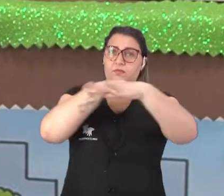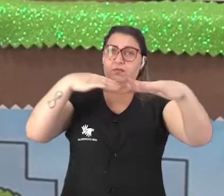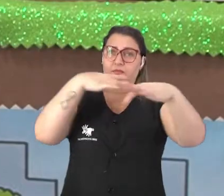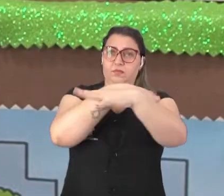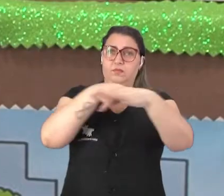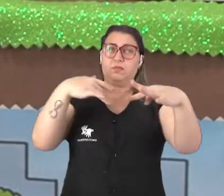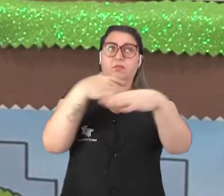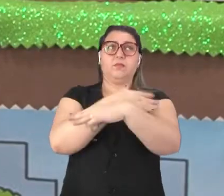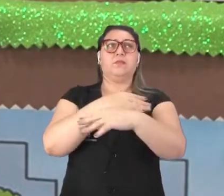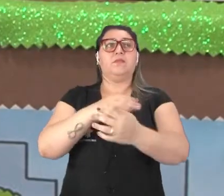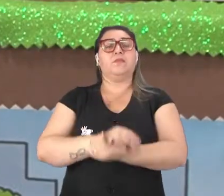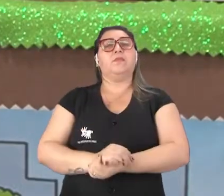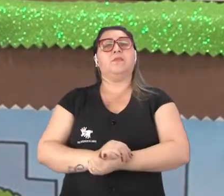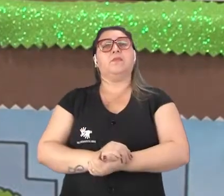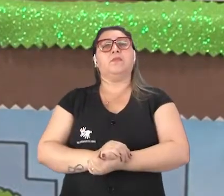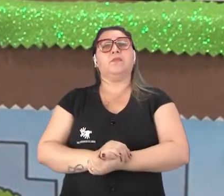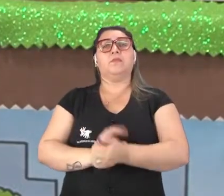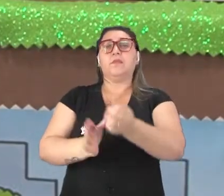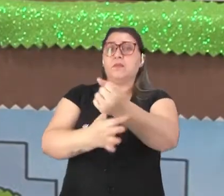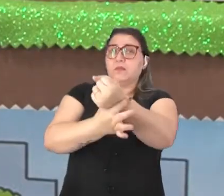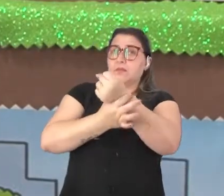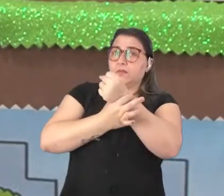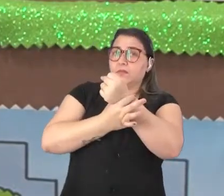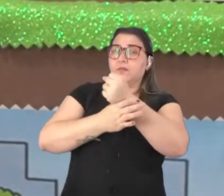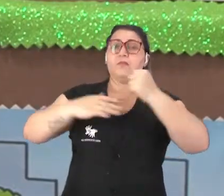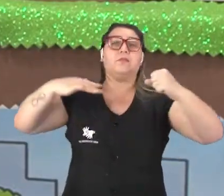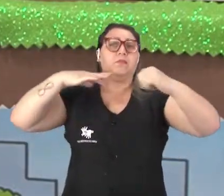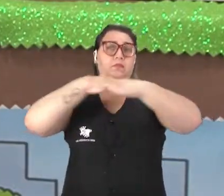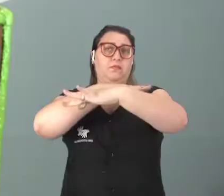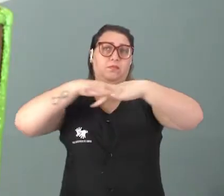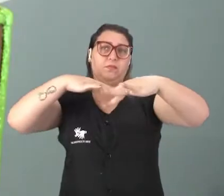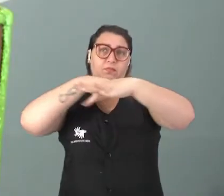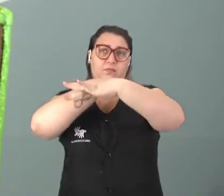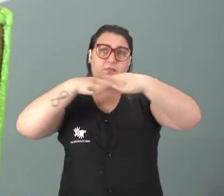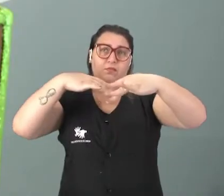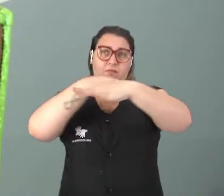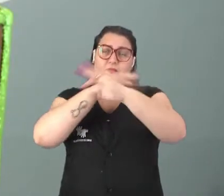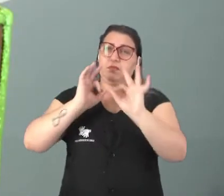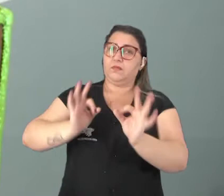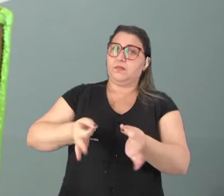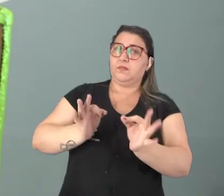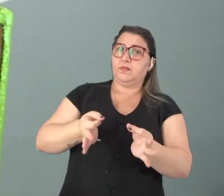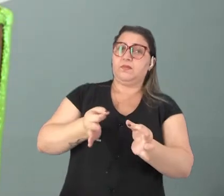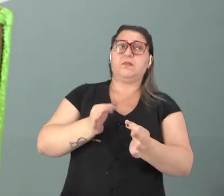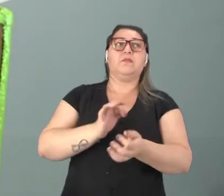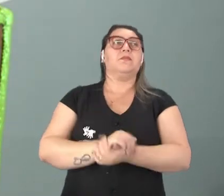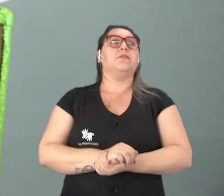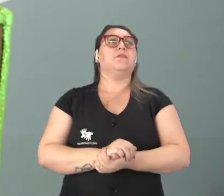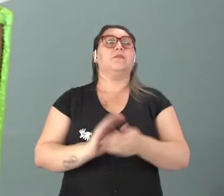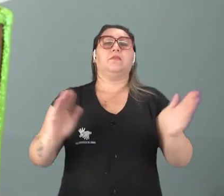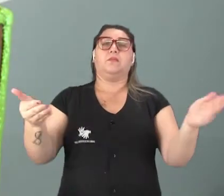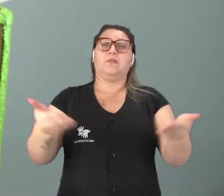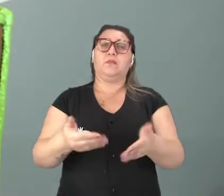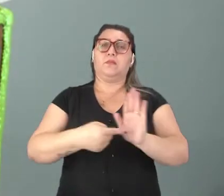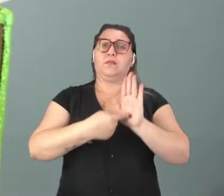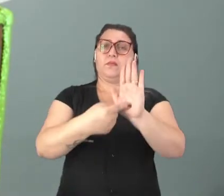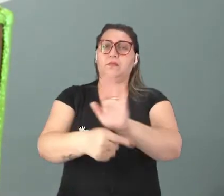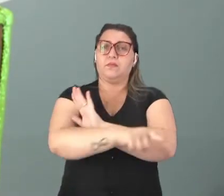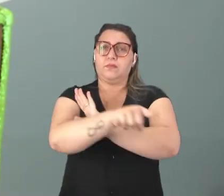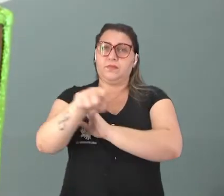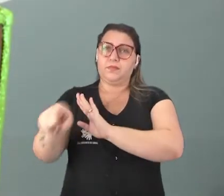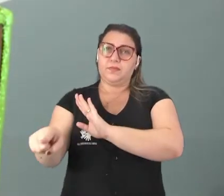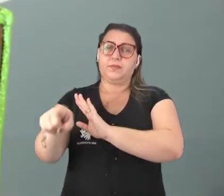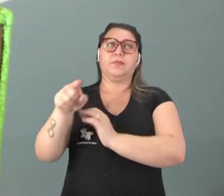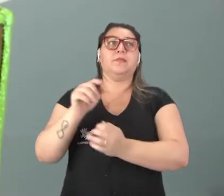tá? É sobre a segurança no trânsito, certinho? Então, agora eu vou mostrar a